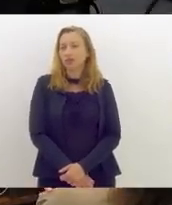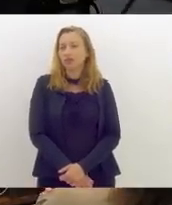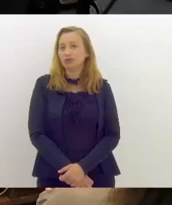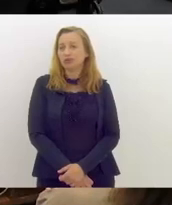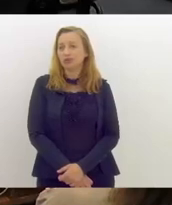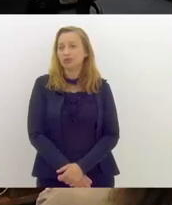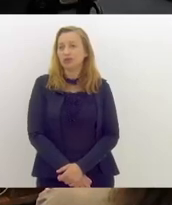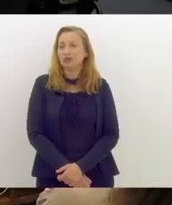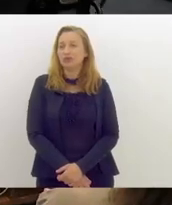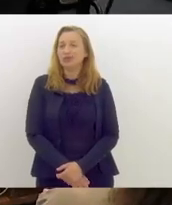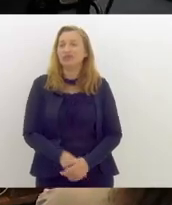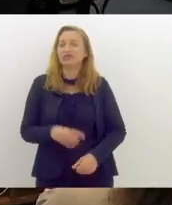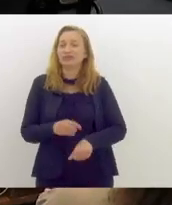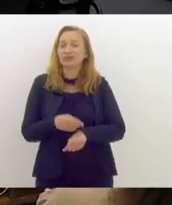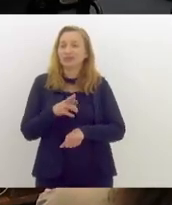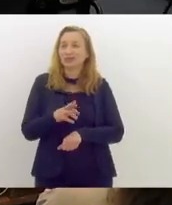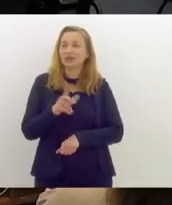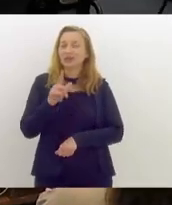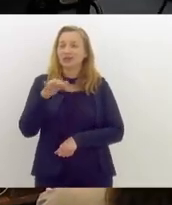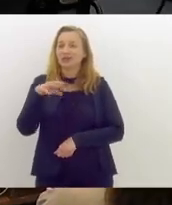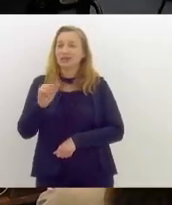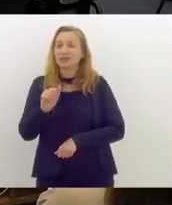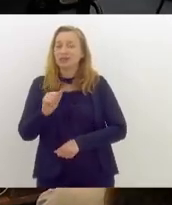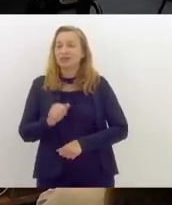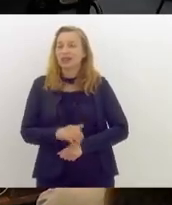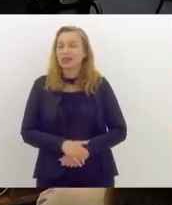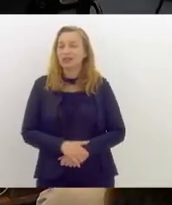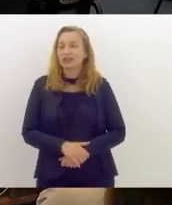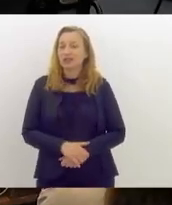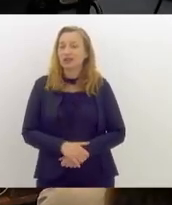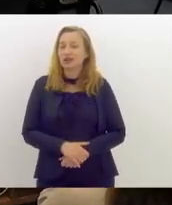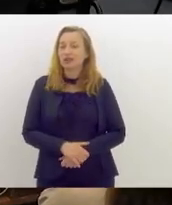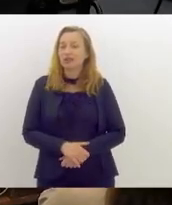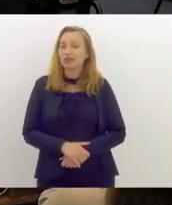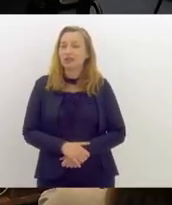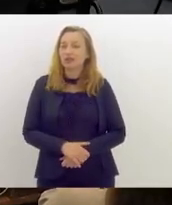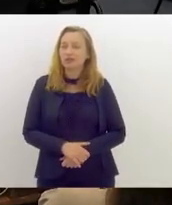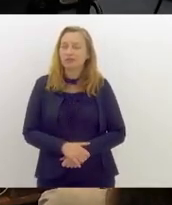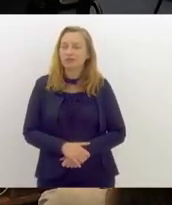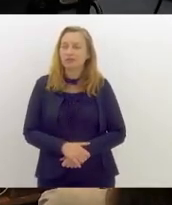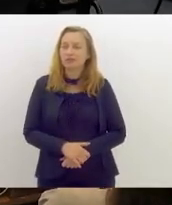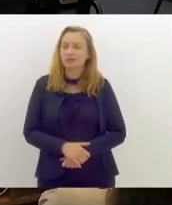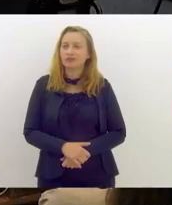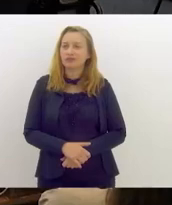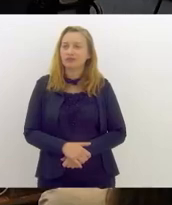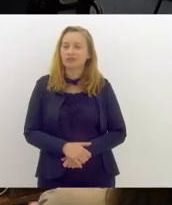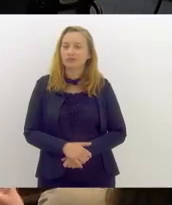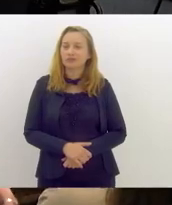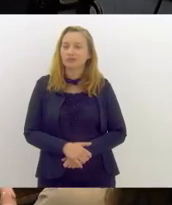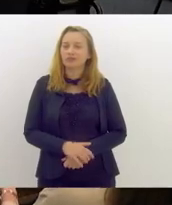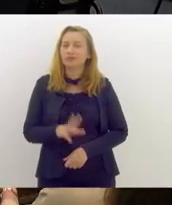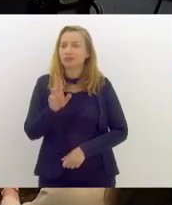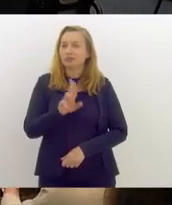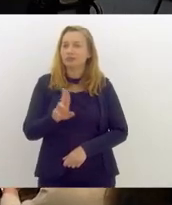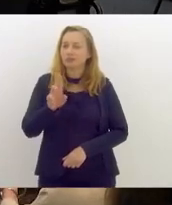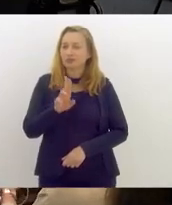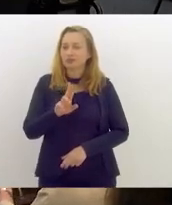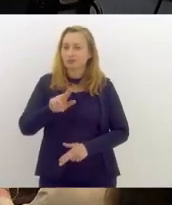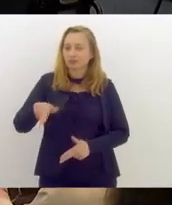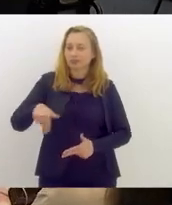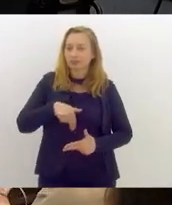convido Dr Luciano para usar da palavra Doutor se eu quiser usar a Tribuna fique à vontade quero usar